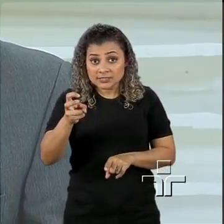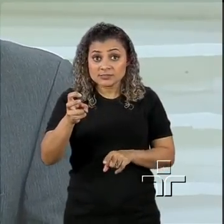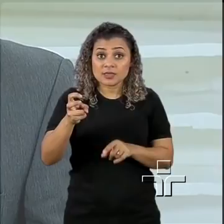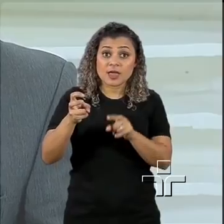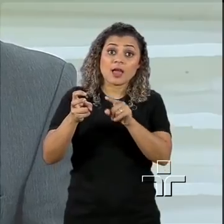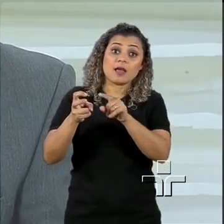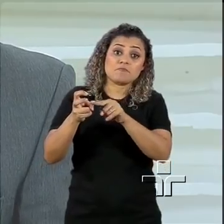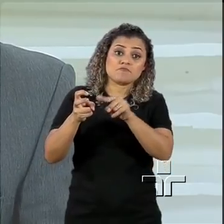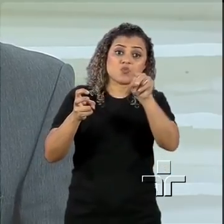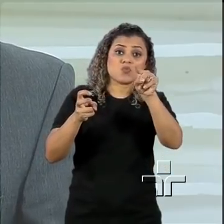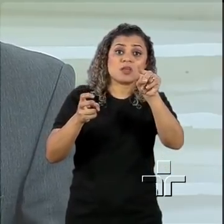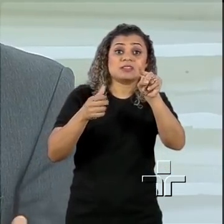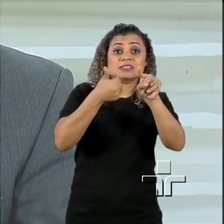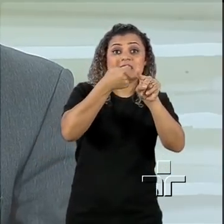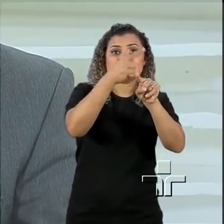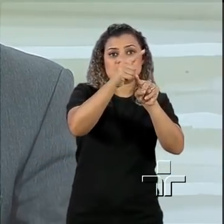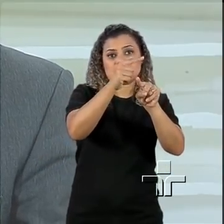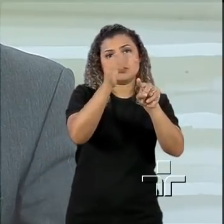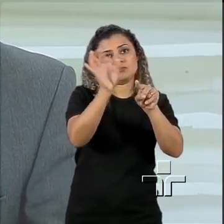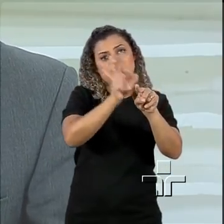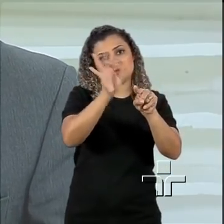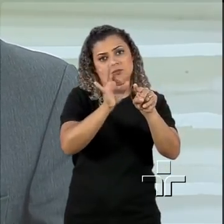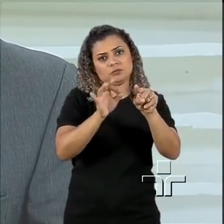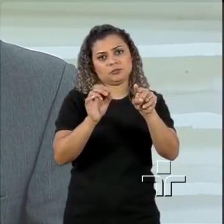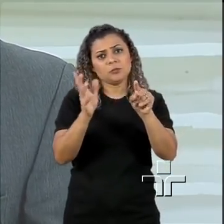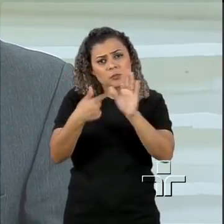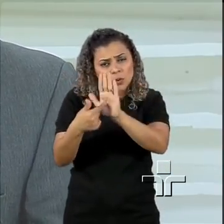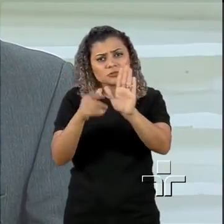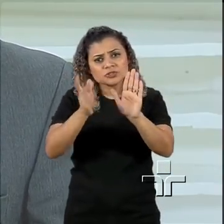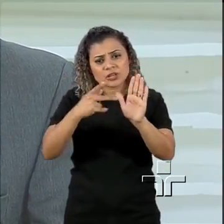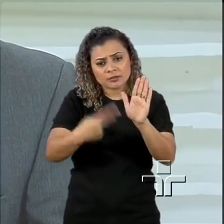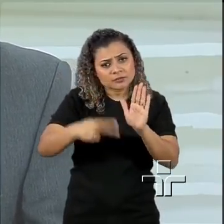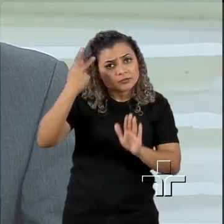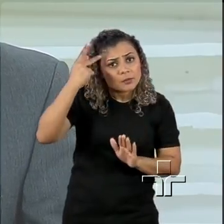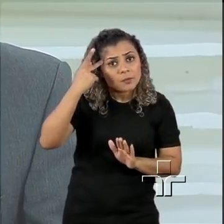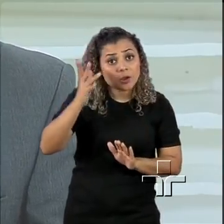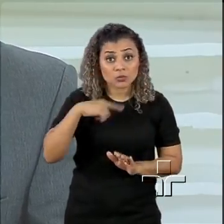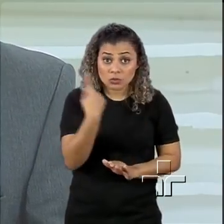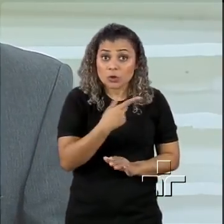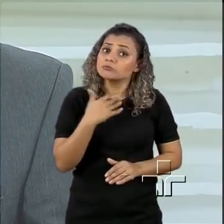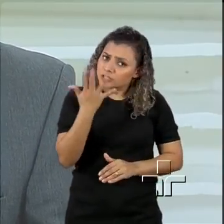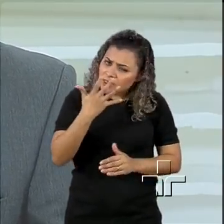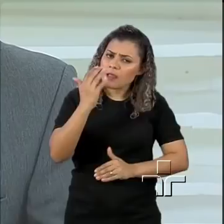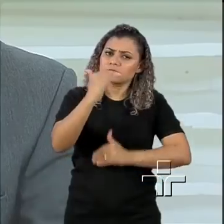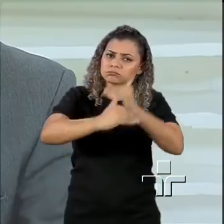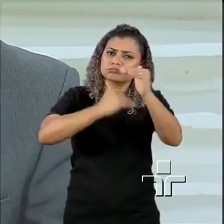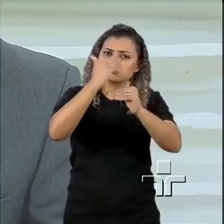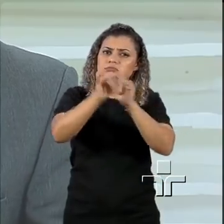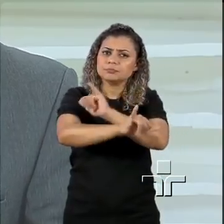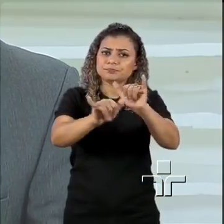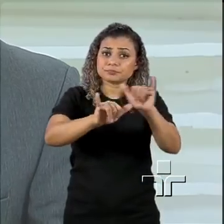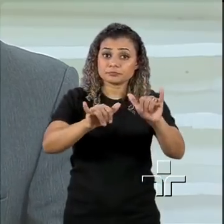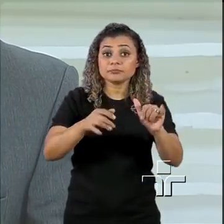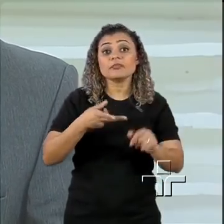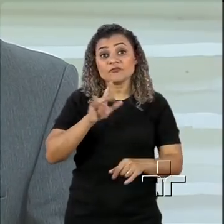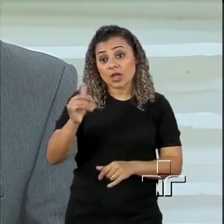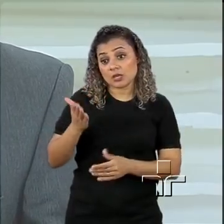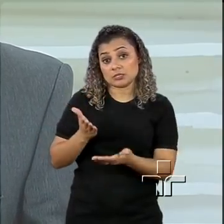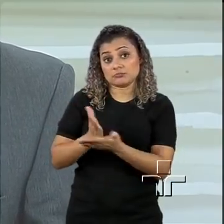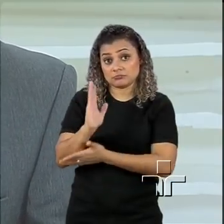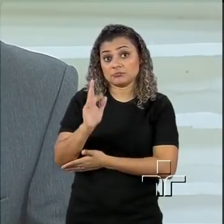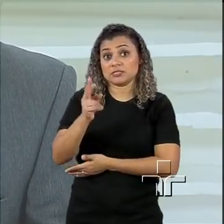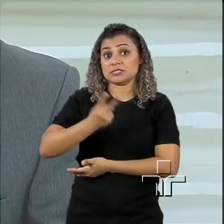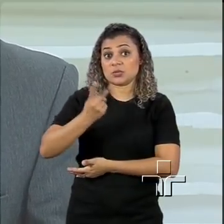partidária. E junto com isso, nós estamos construindo a nossa campanha. Seguramente, nós vamos estar no segundo turno. Não sei contra quem,